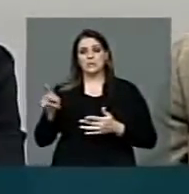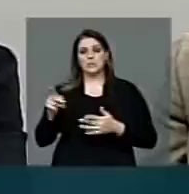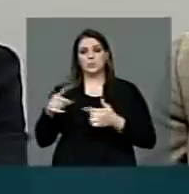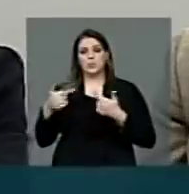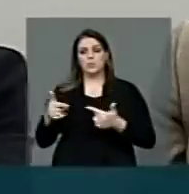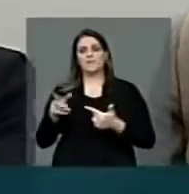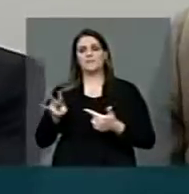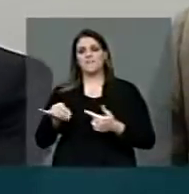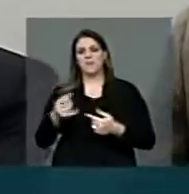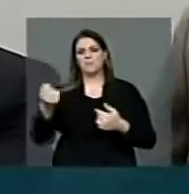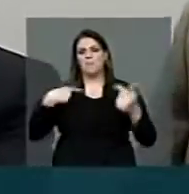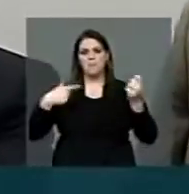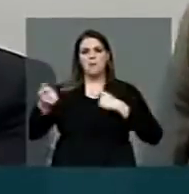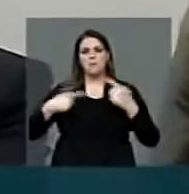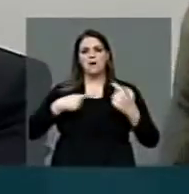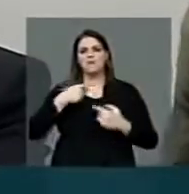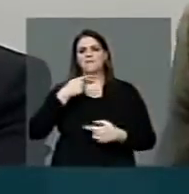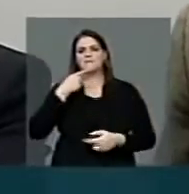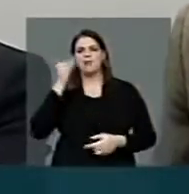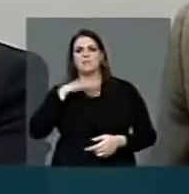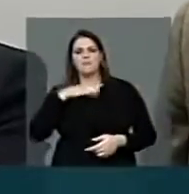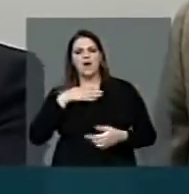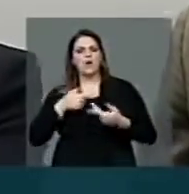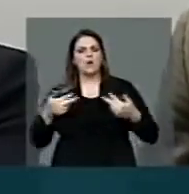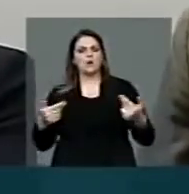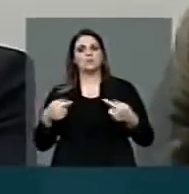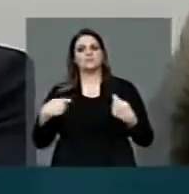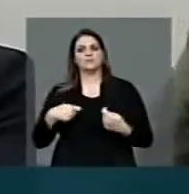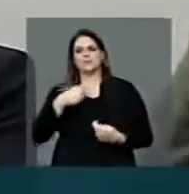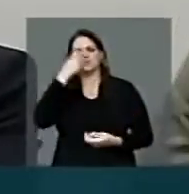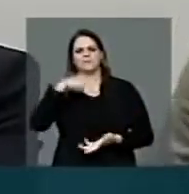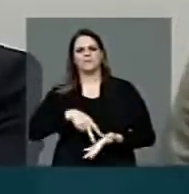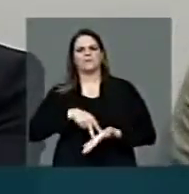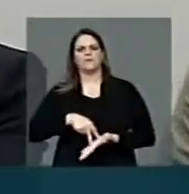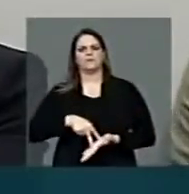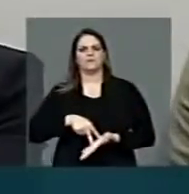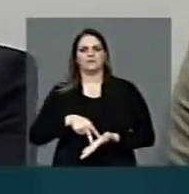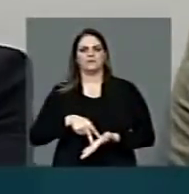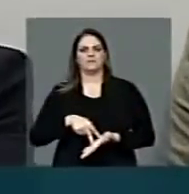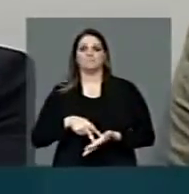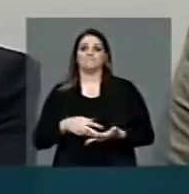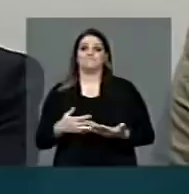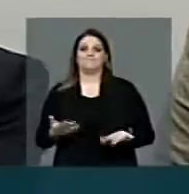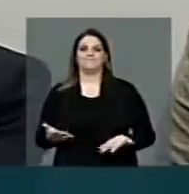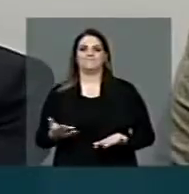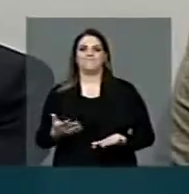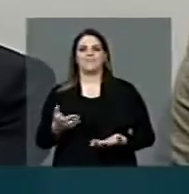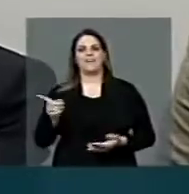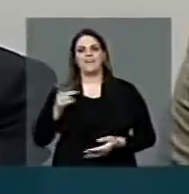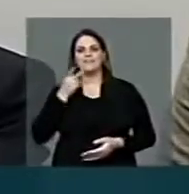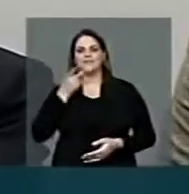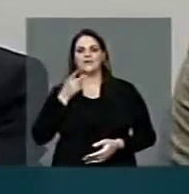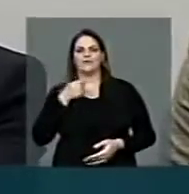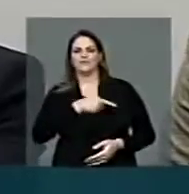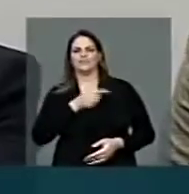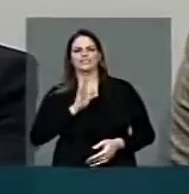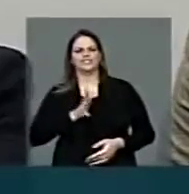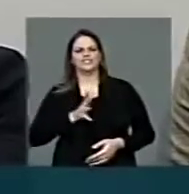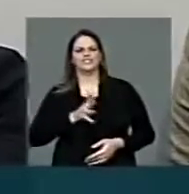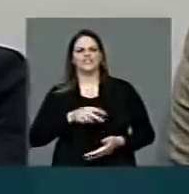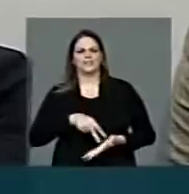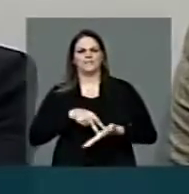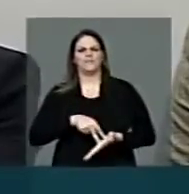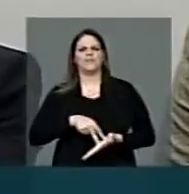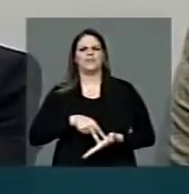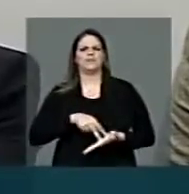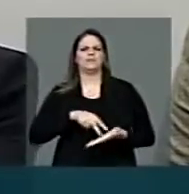ofendido. E a gente precisa ter uma pessoa que segure esse tranco. Como você, ela disse, já segura o tranco de tocar a